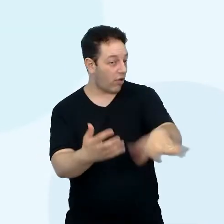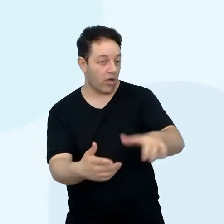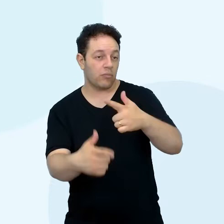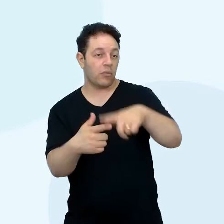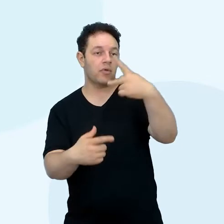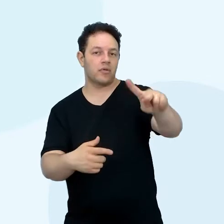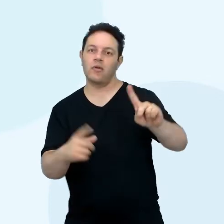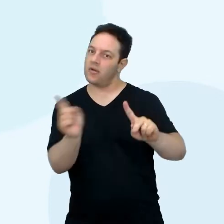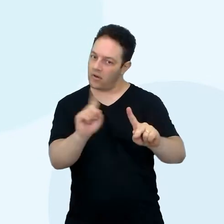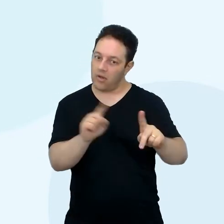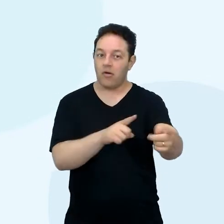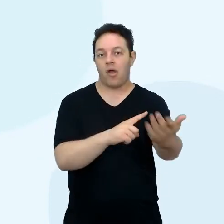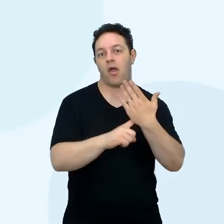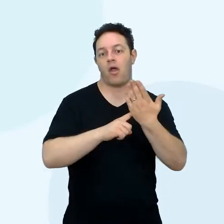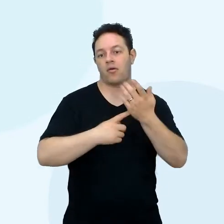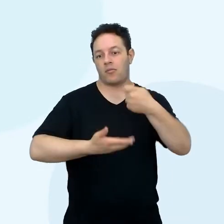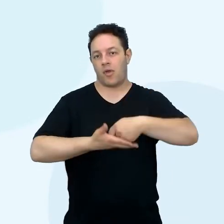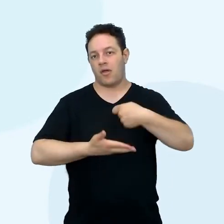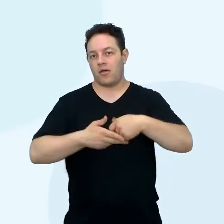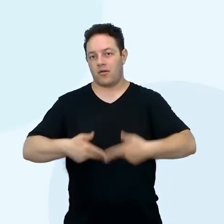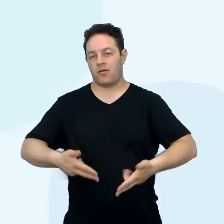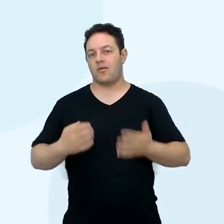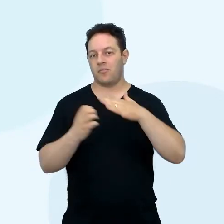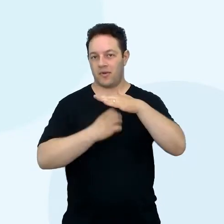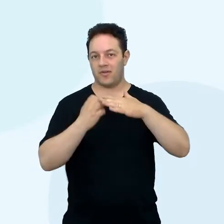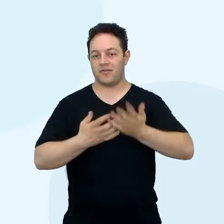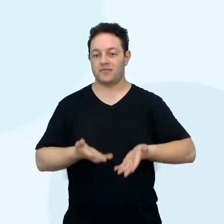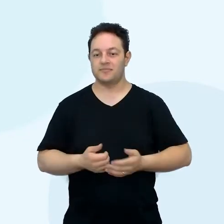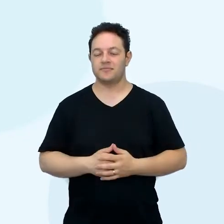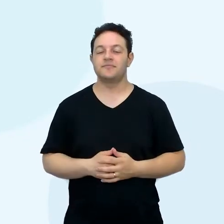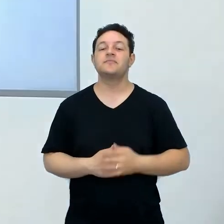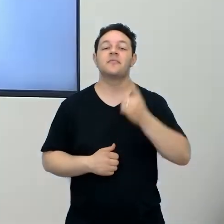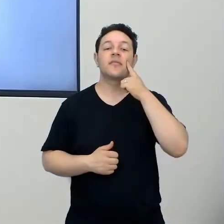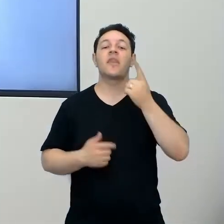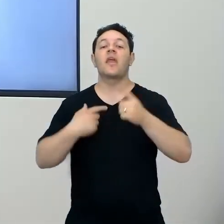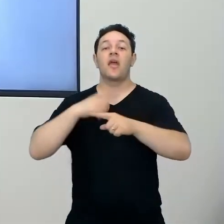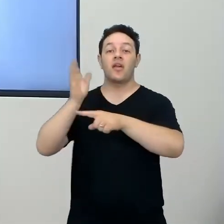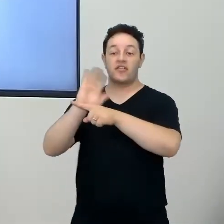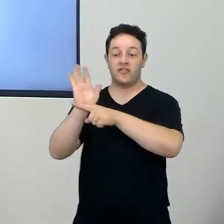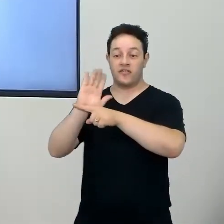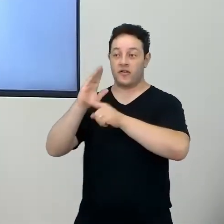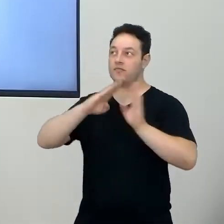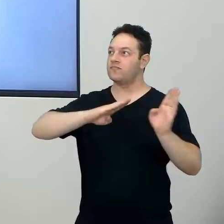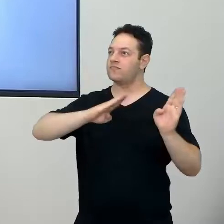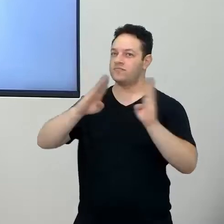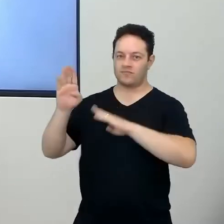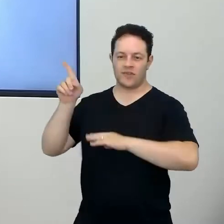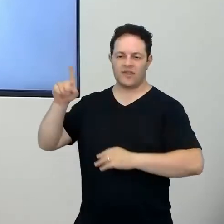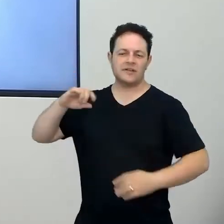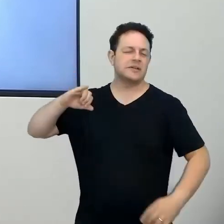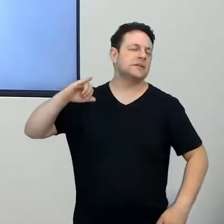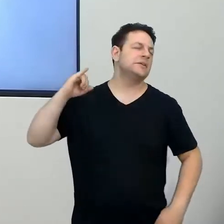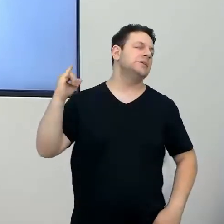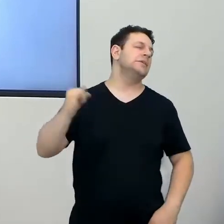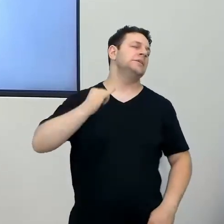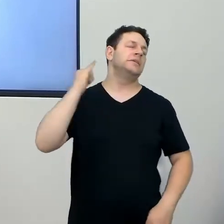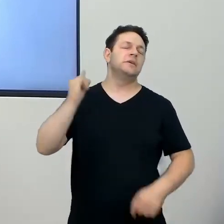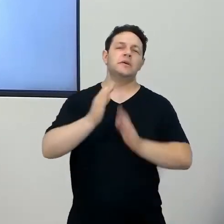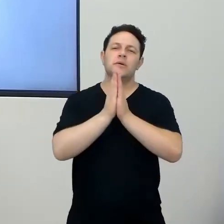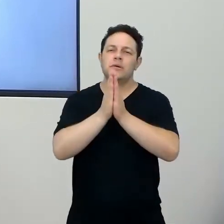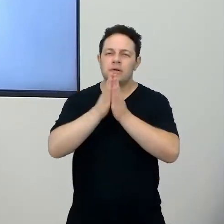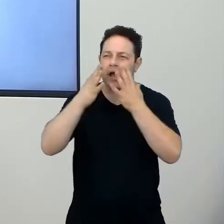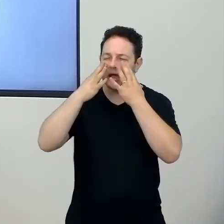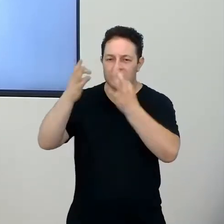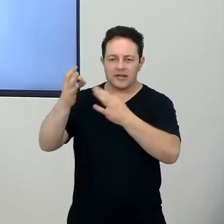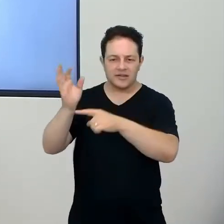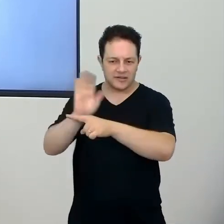também. Bom, a gente tem agora um vídeo que é importantíssimo. Eu quero que você preste muita